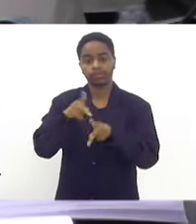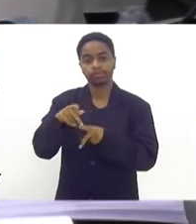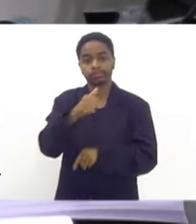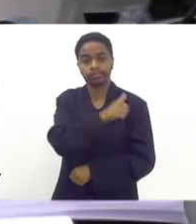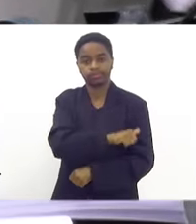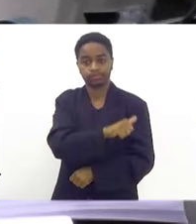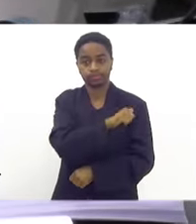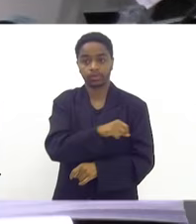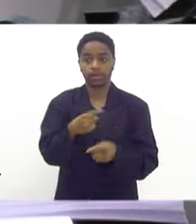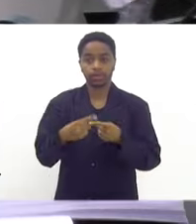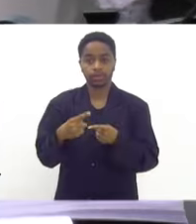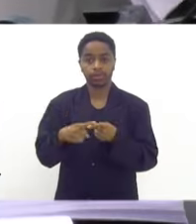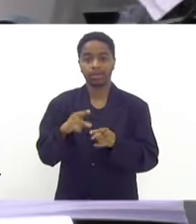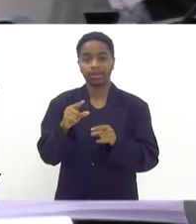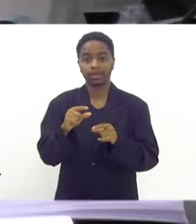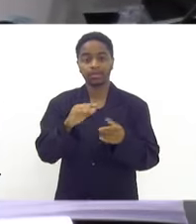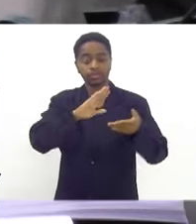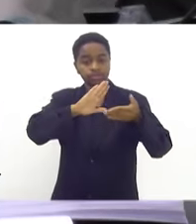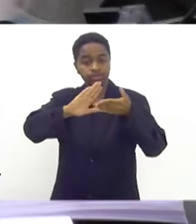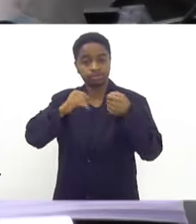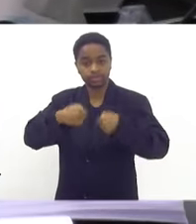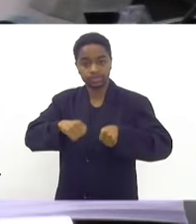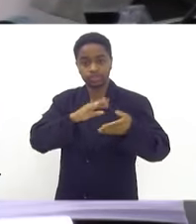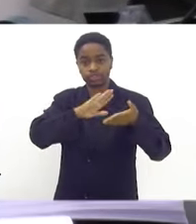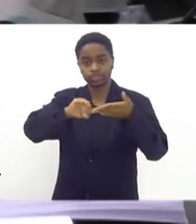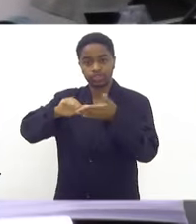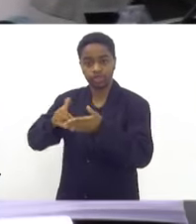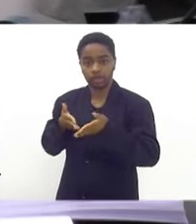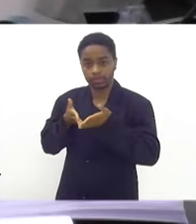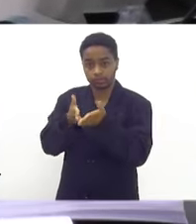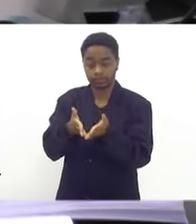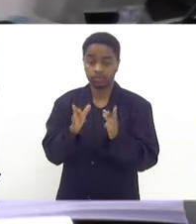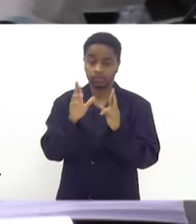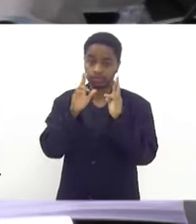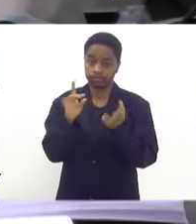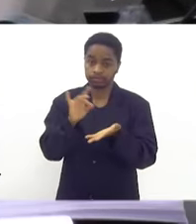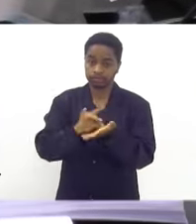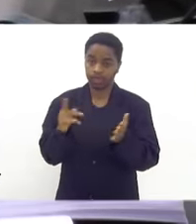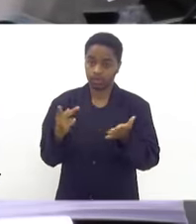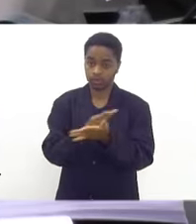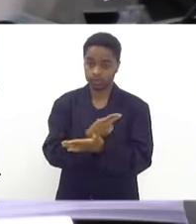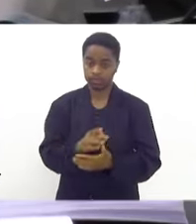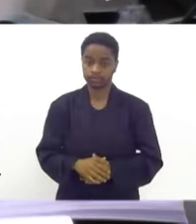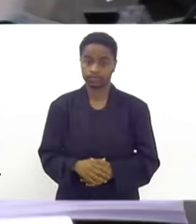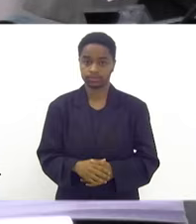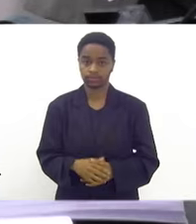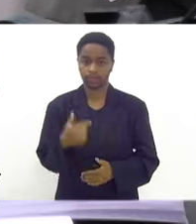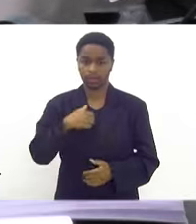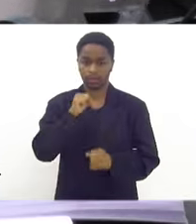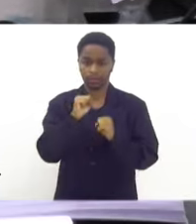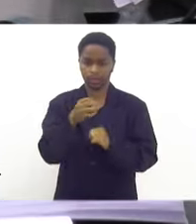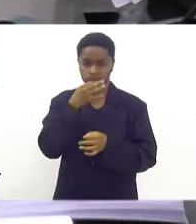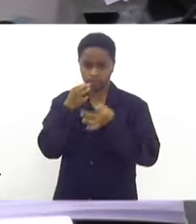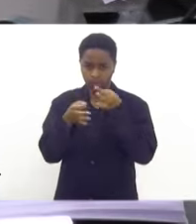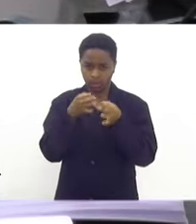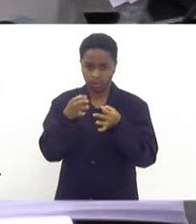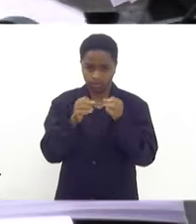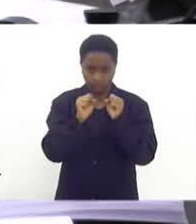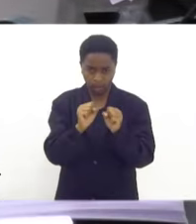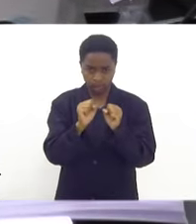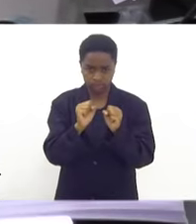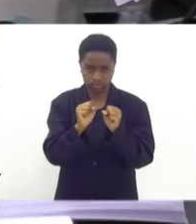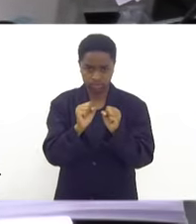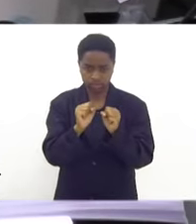que é em questão de retirada desses navios perfeito Tá certo então espero que isso venha acontecer posso posso comentar deputada posso me